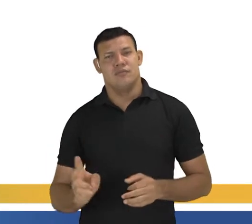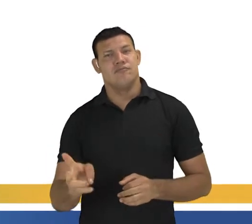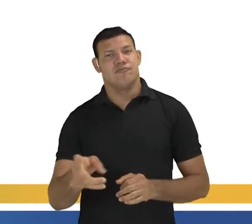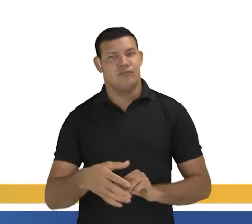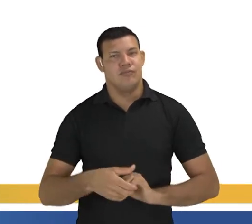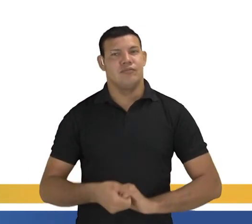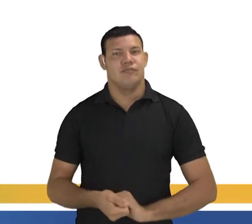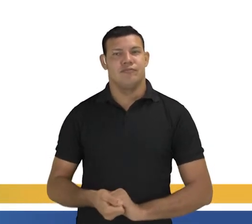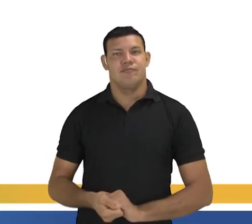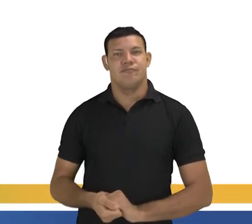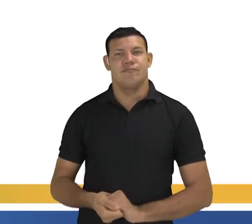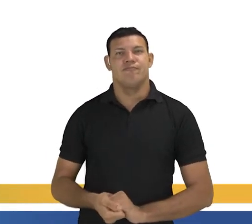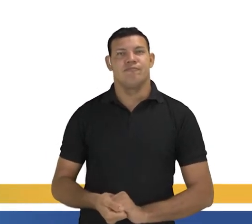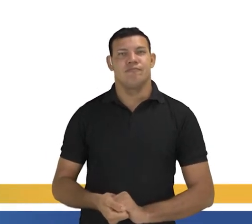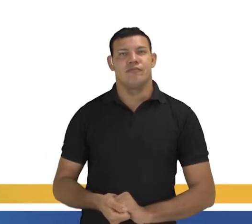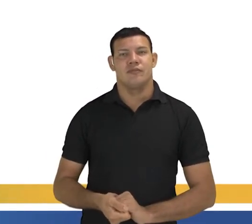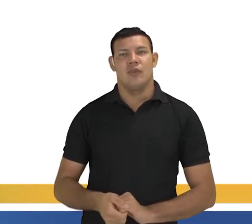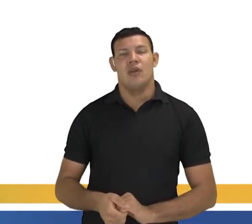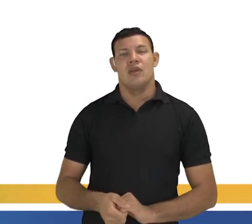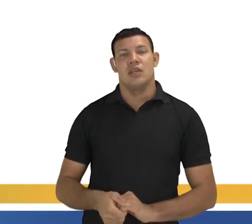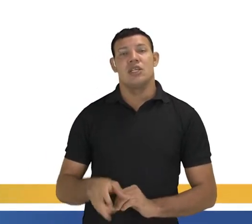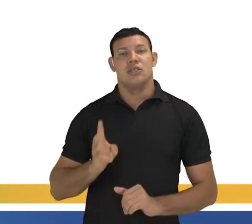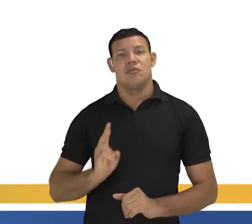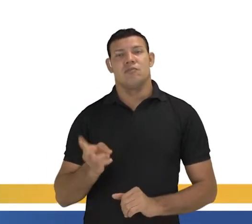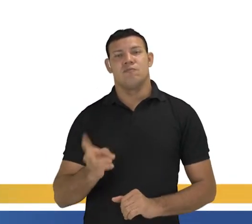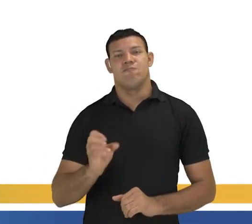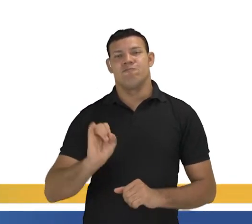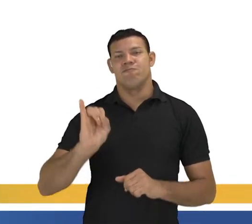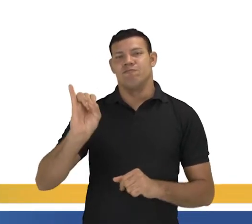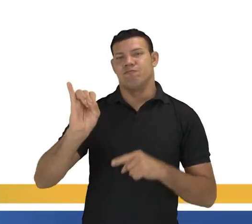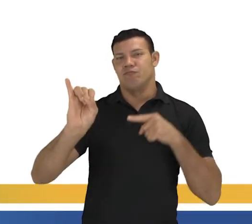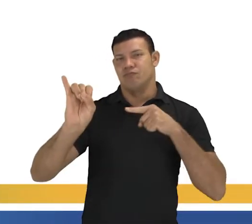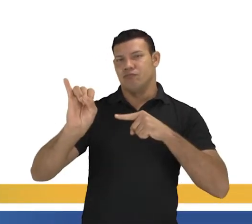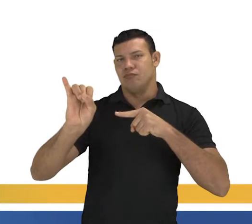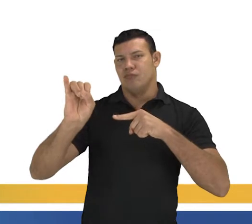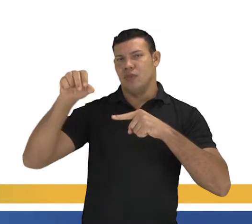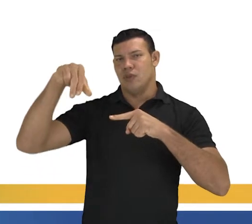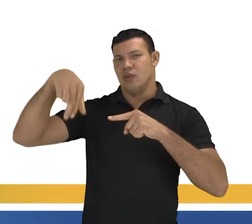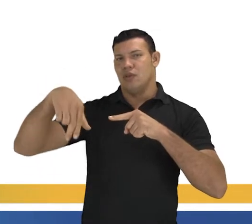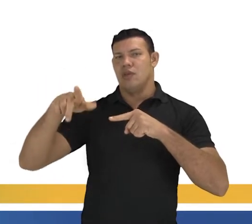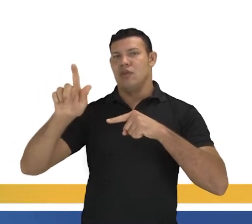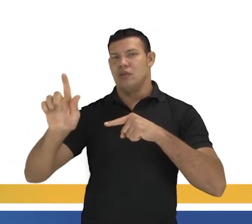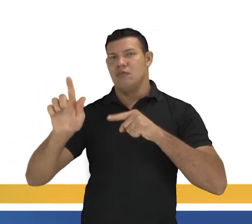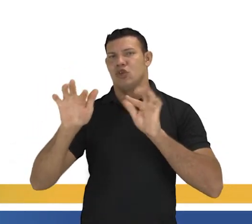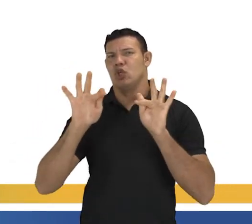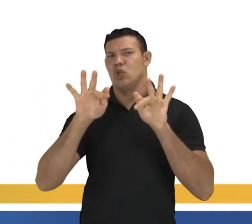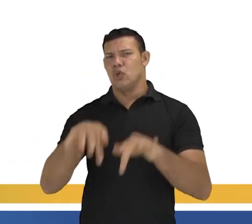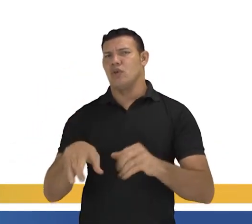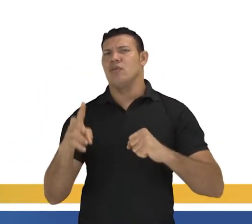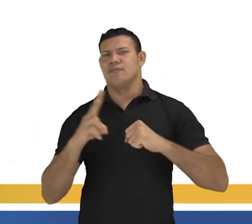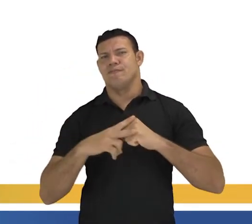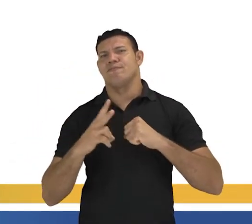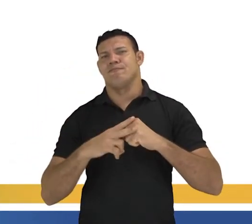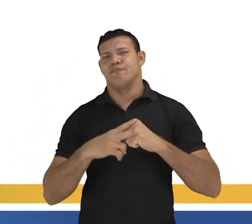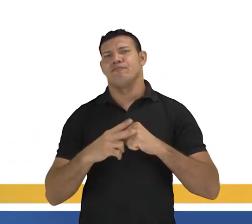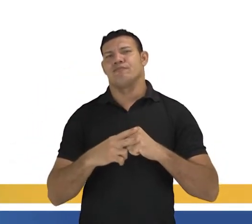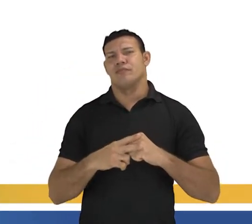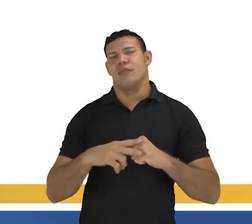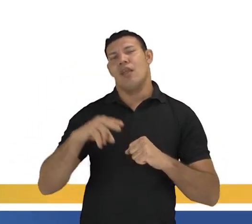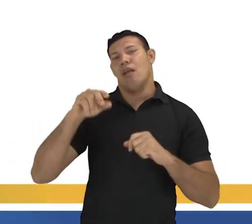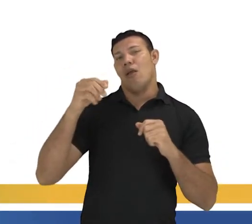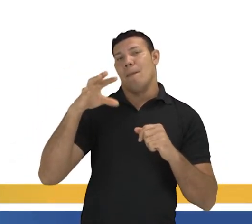continuous, ing. Continuous significa o ing, que a gente vai colocar nos verbos. Em português a gente sempre chama como ando,